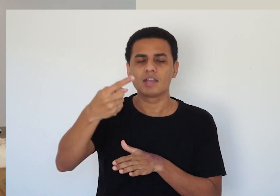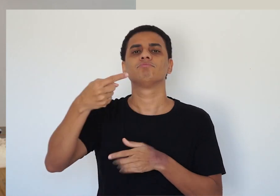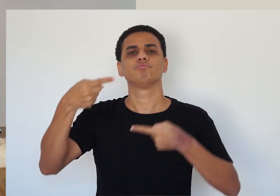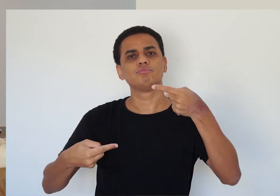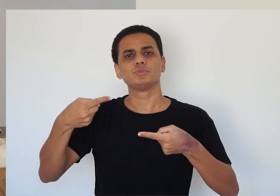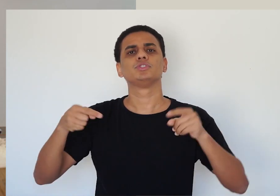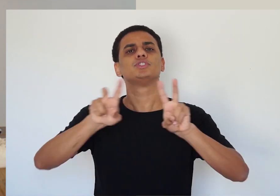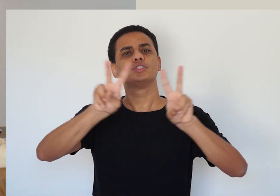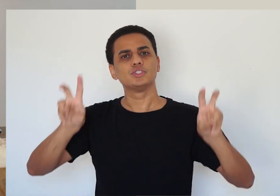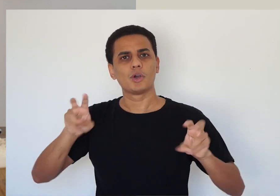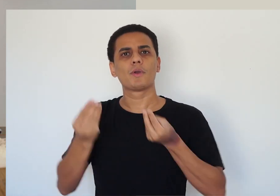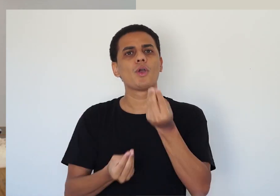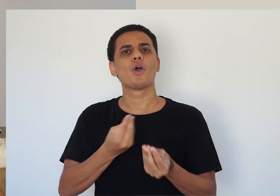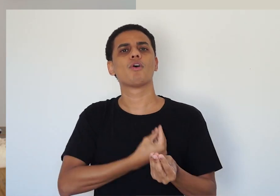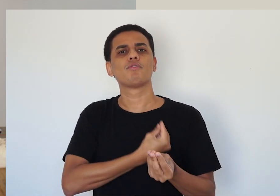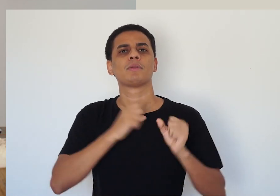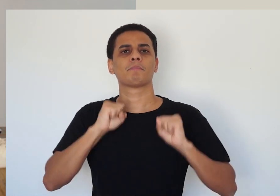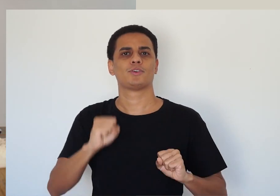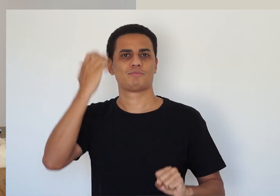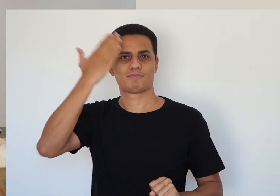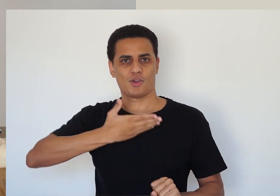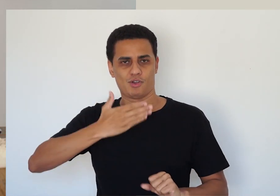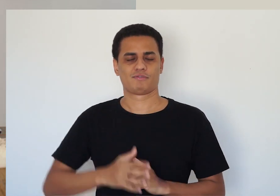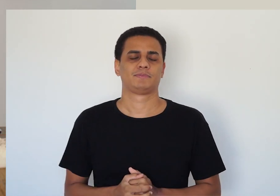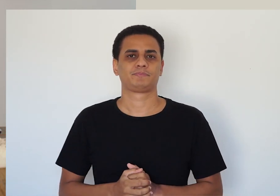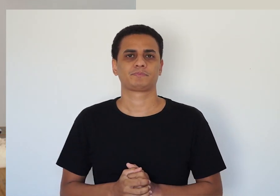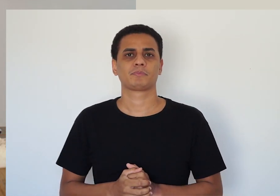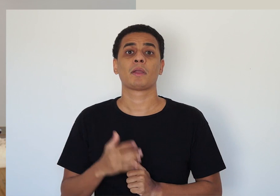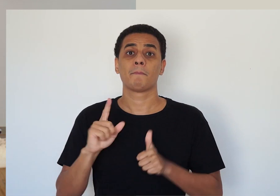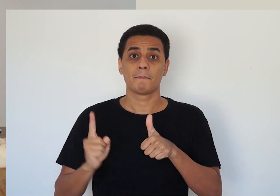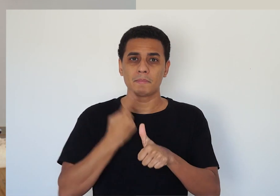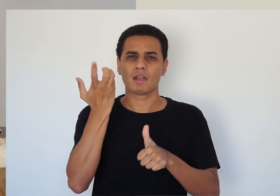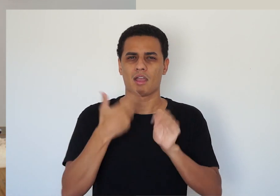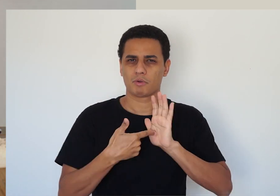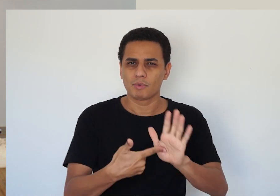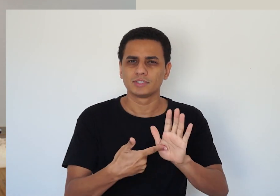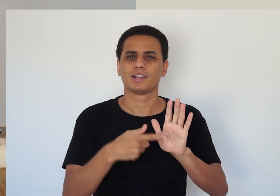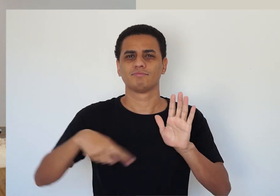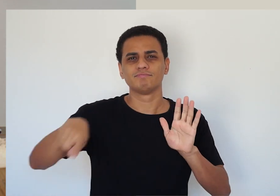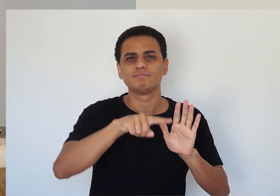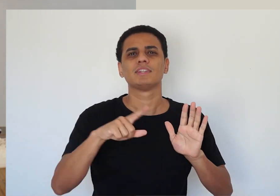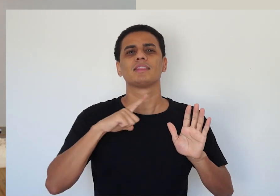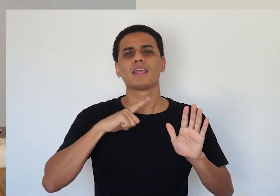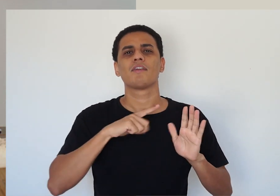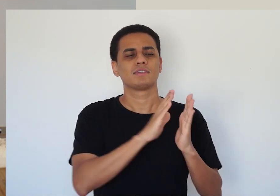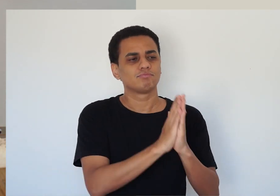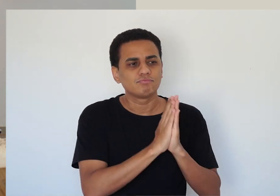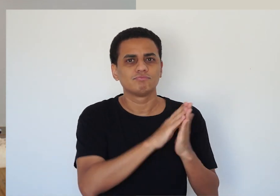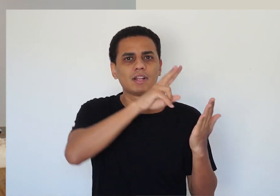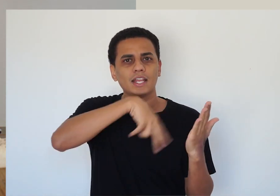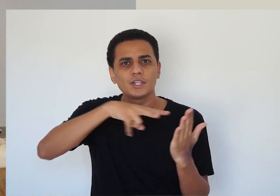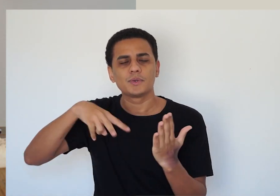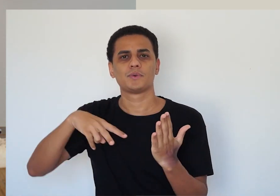uma ilustração que foi parte do nosso devocional dos 40 dias café. A propósito, se você